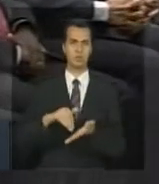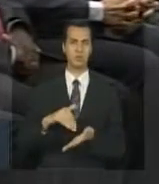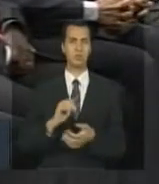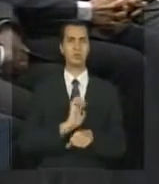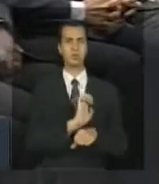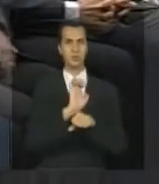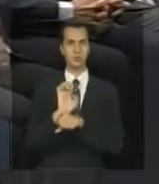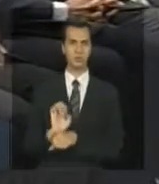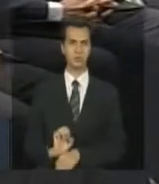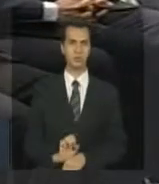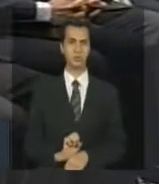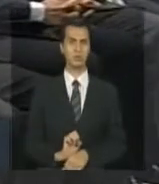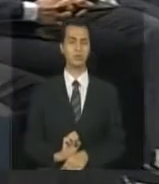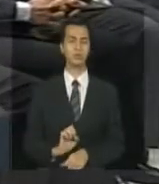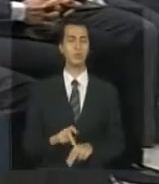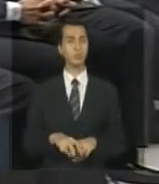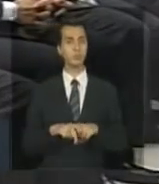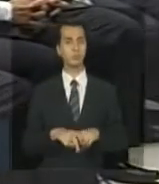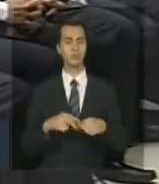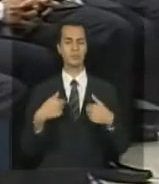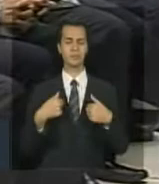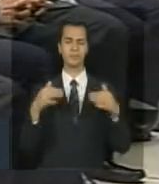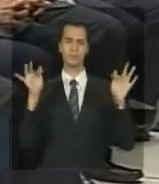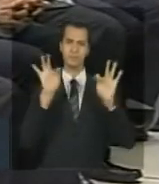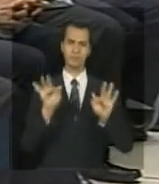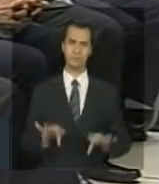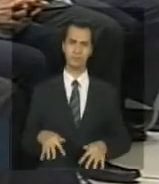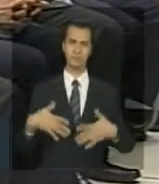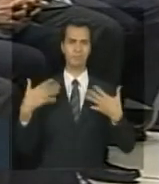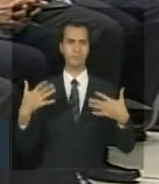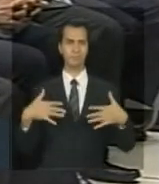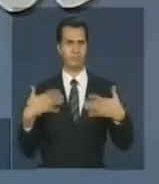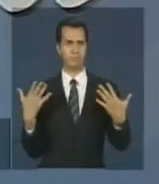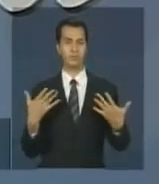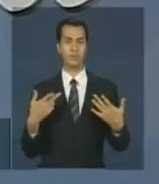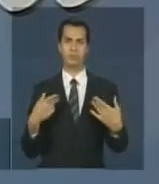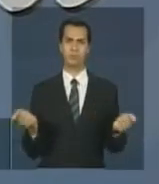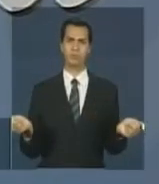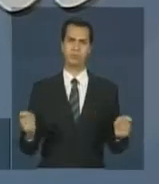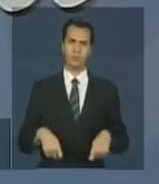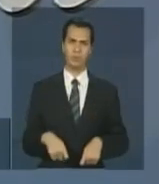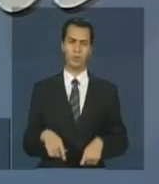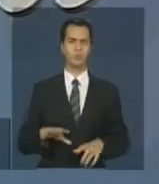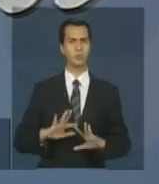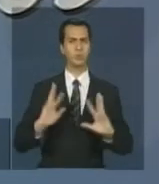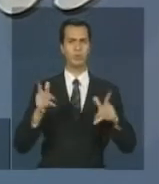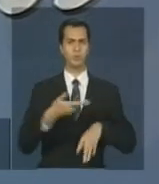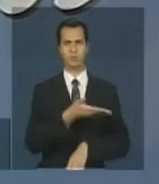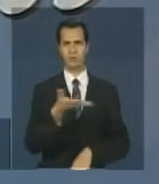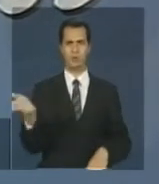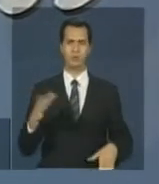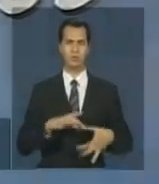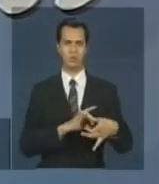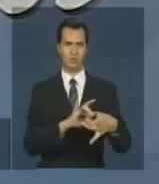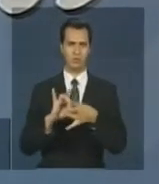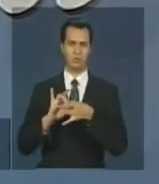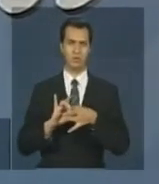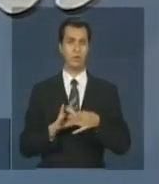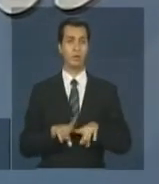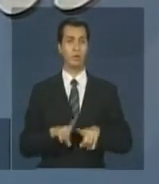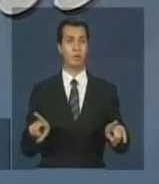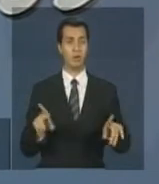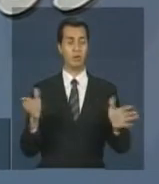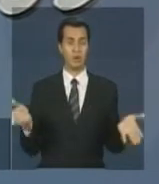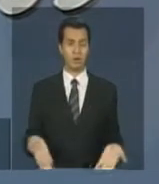portanto a minha alegria muito pessoal é de poder contar com todos os senhores próximos de nós mas o momento